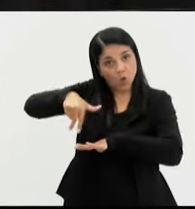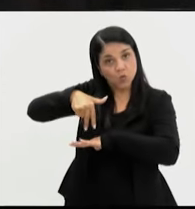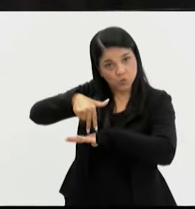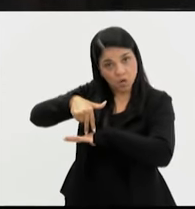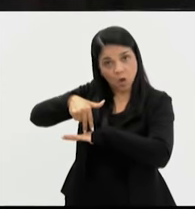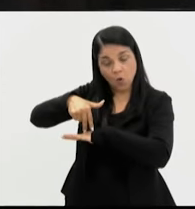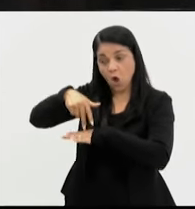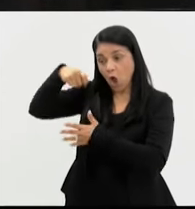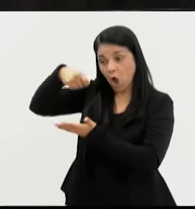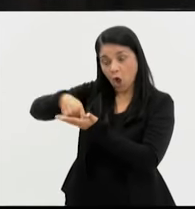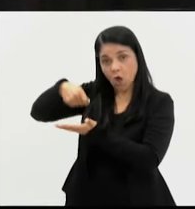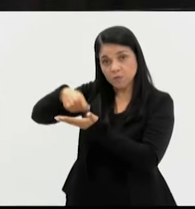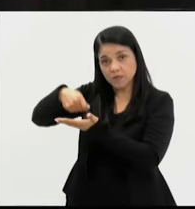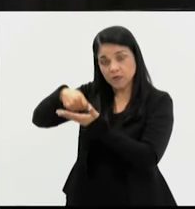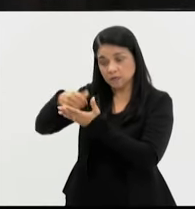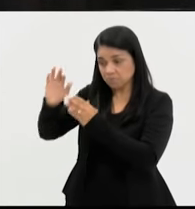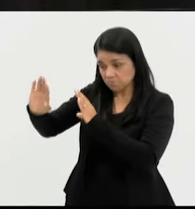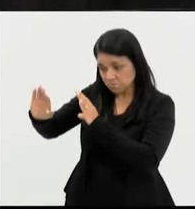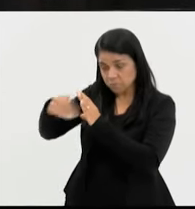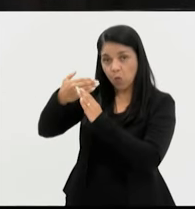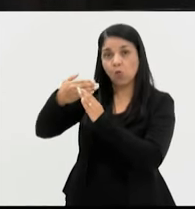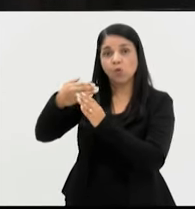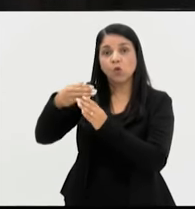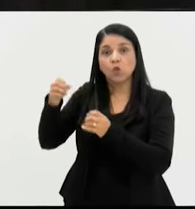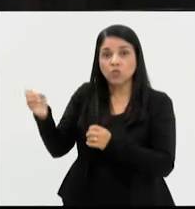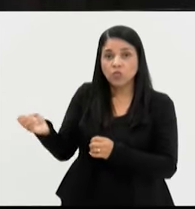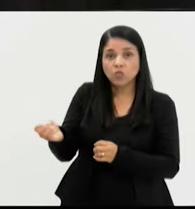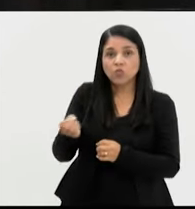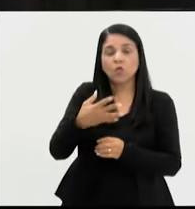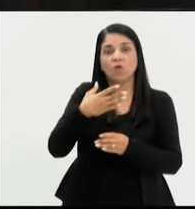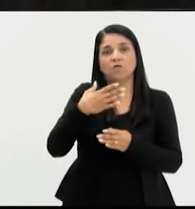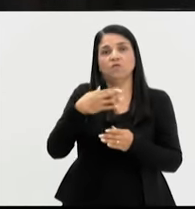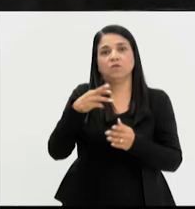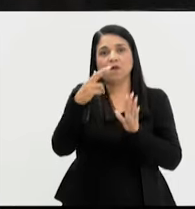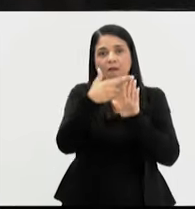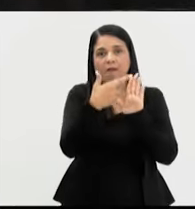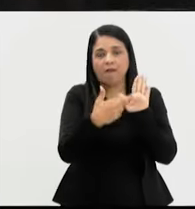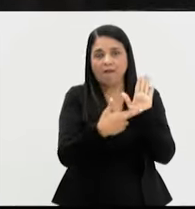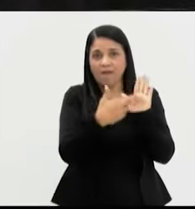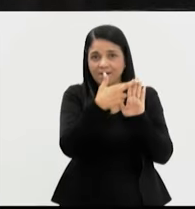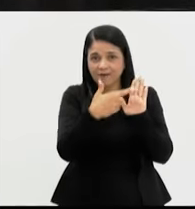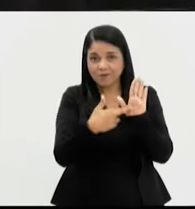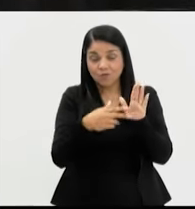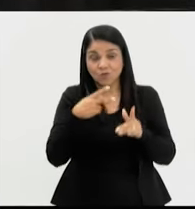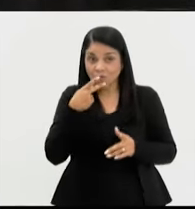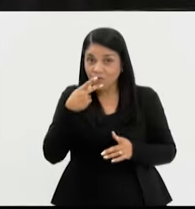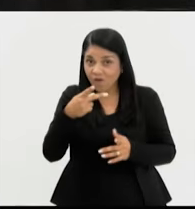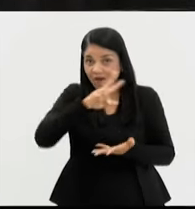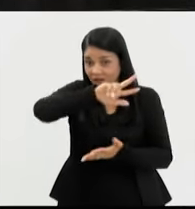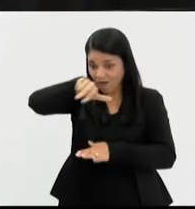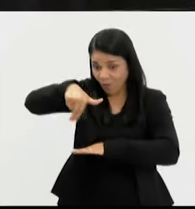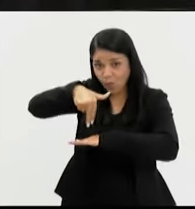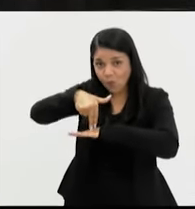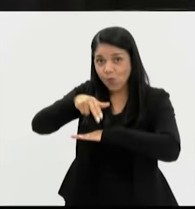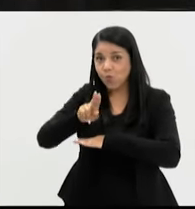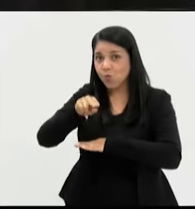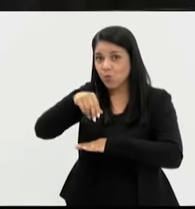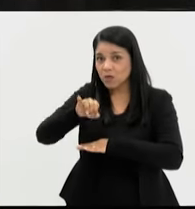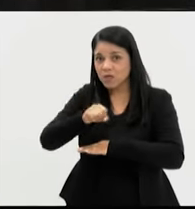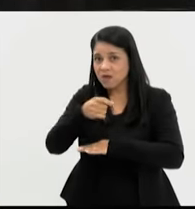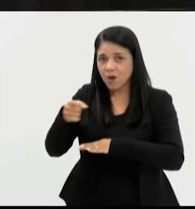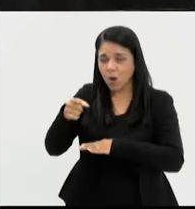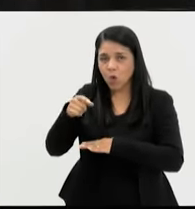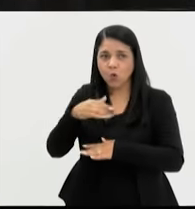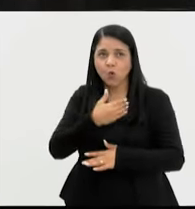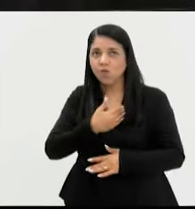mandar uma mensagem de um novo regime que foi ela que quebrou e quando tô falando da união não tô falando do governo